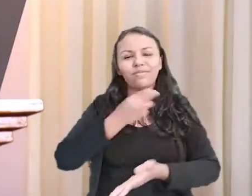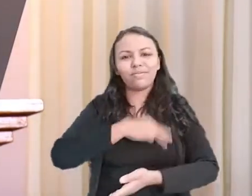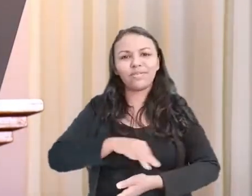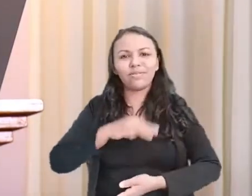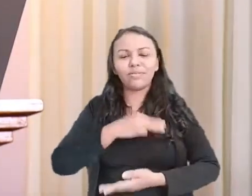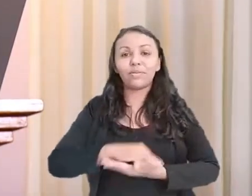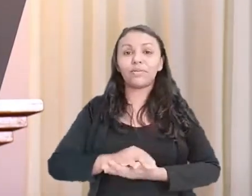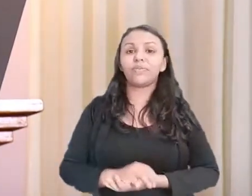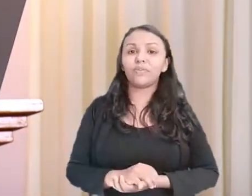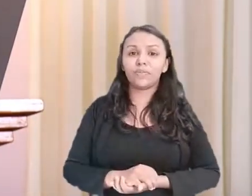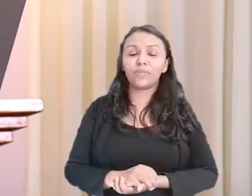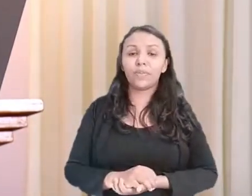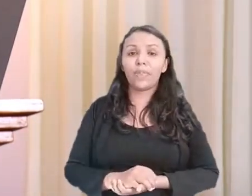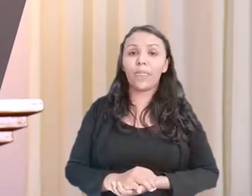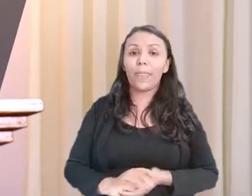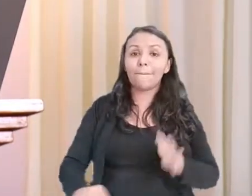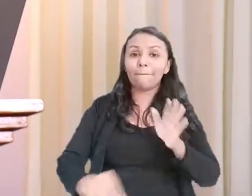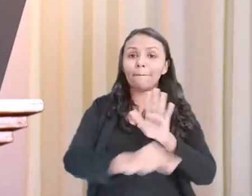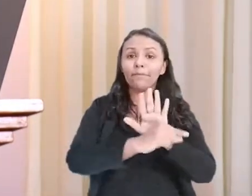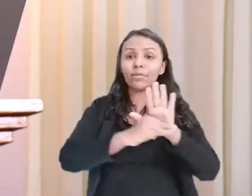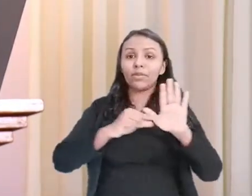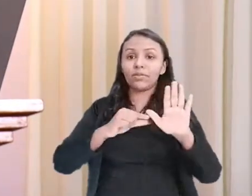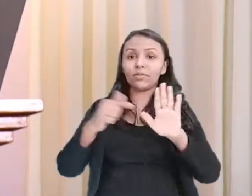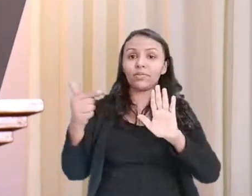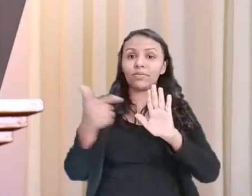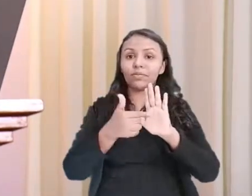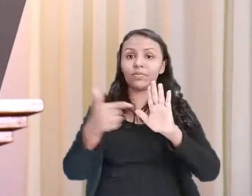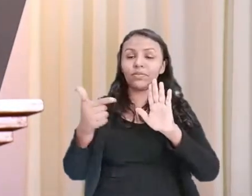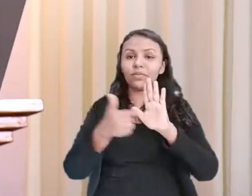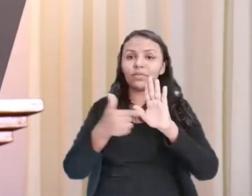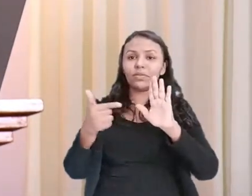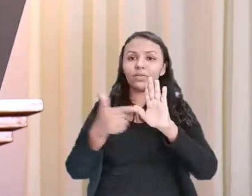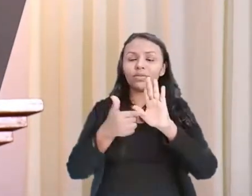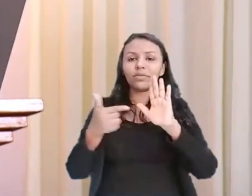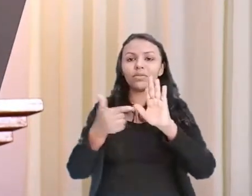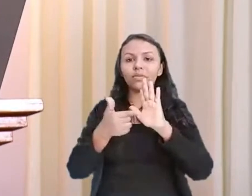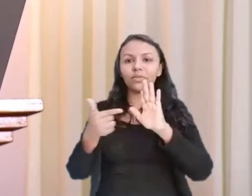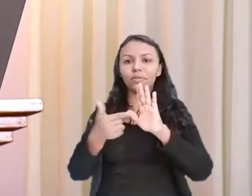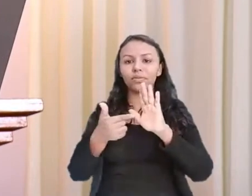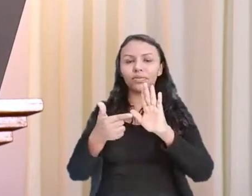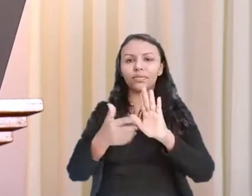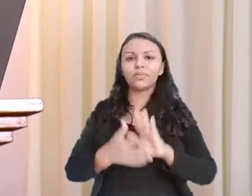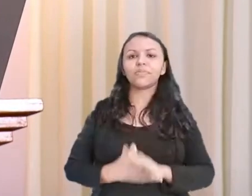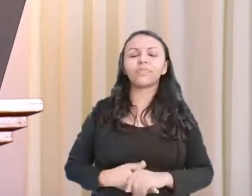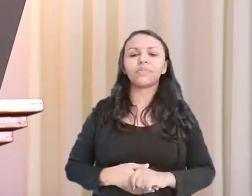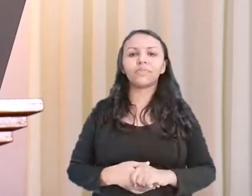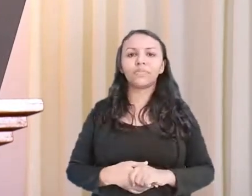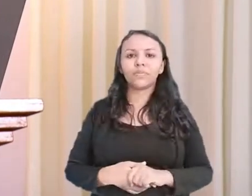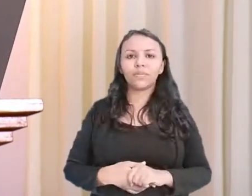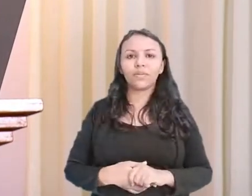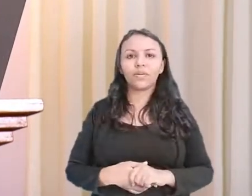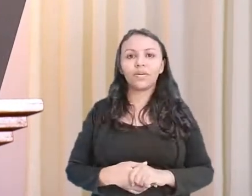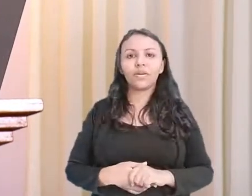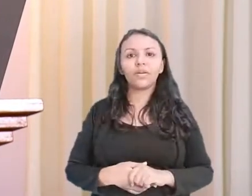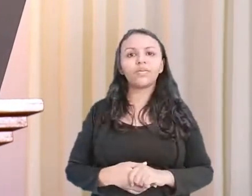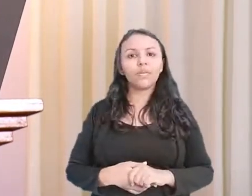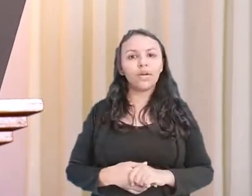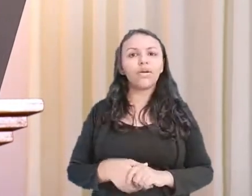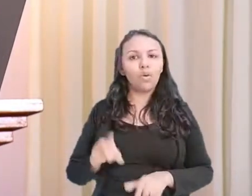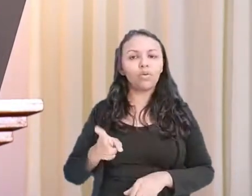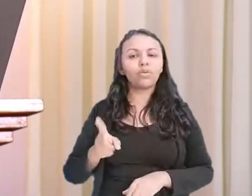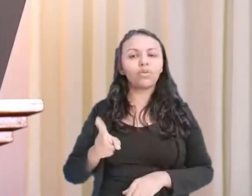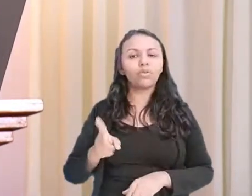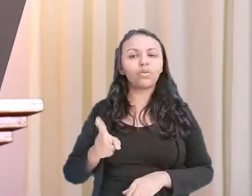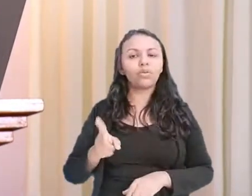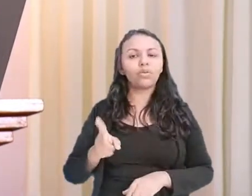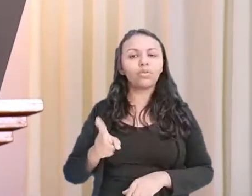versículo 22, depois do capítulo, ainda no capítulo 6, é interessante que o texto